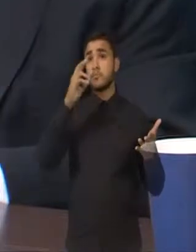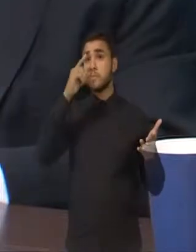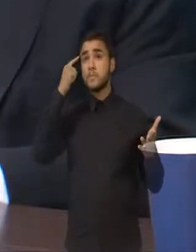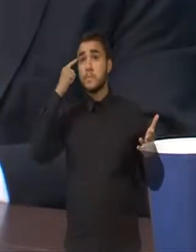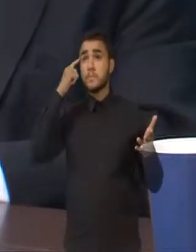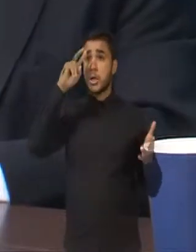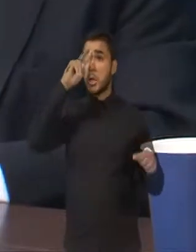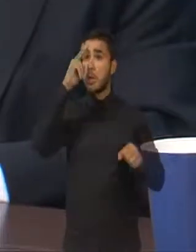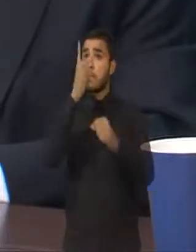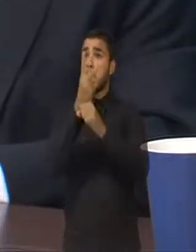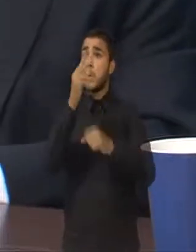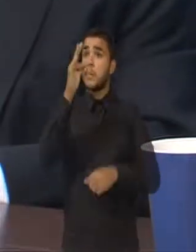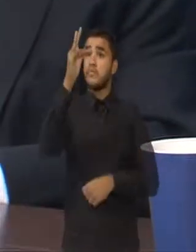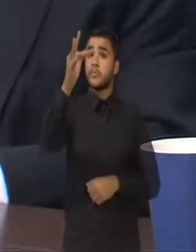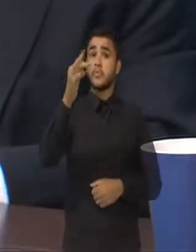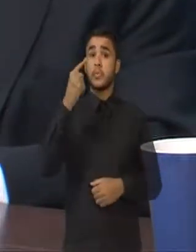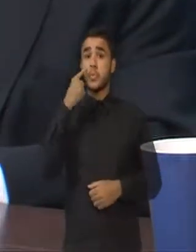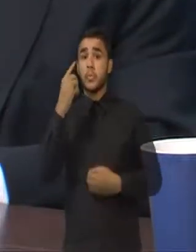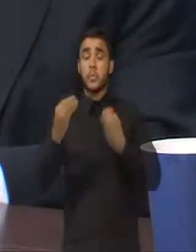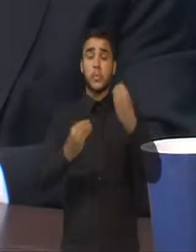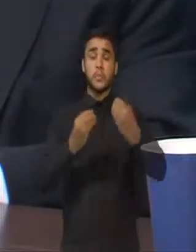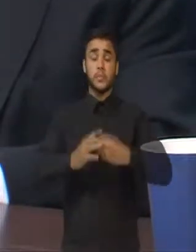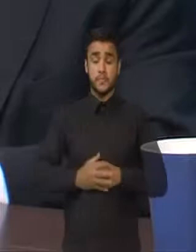indaga sobre a perspectiva futura